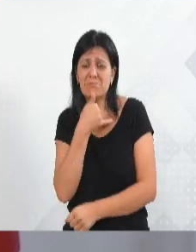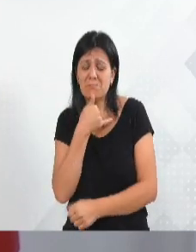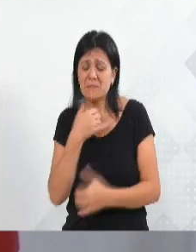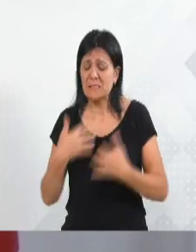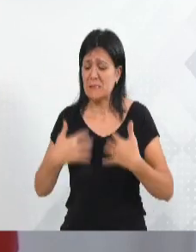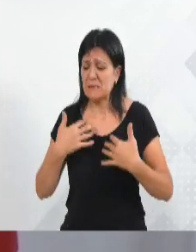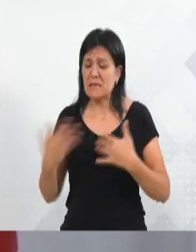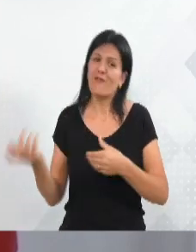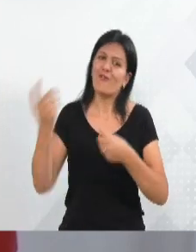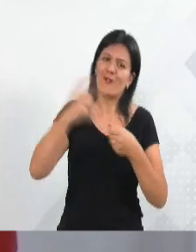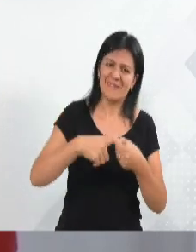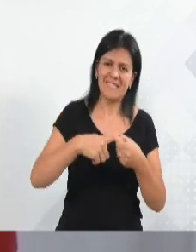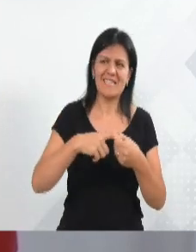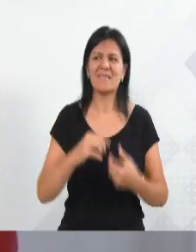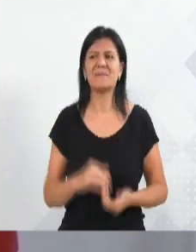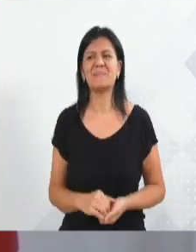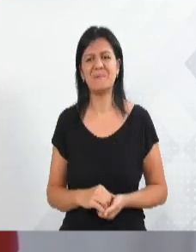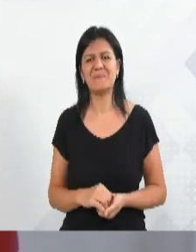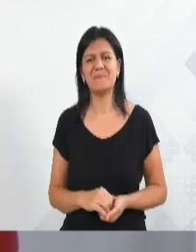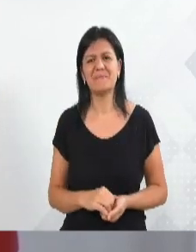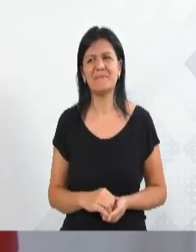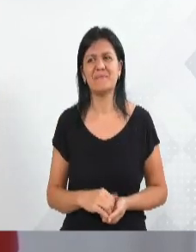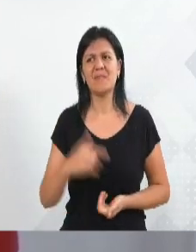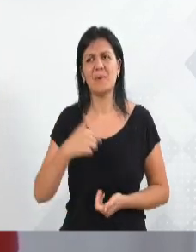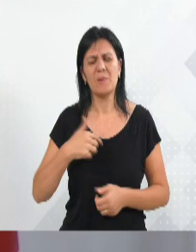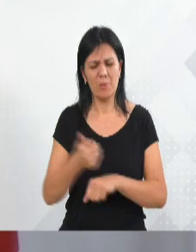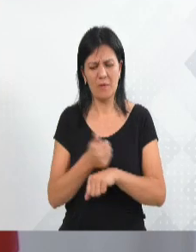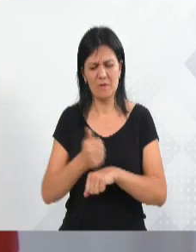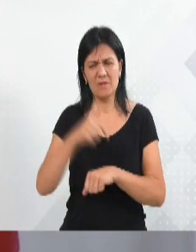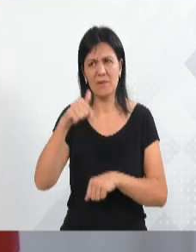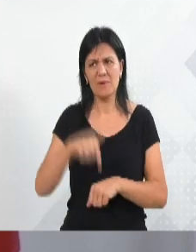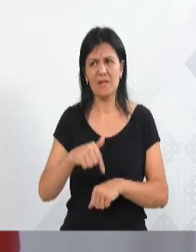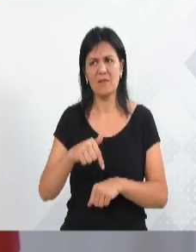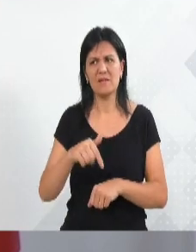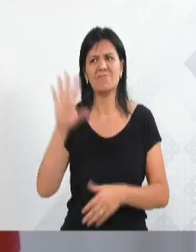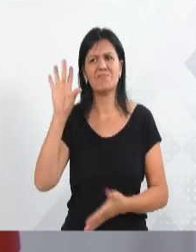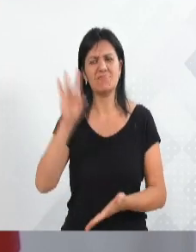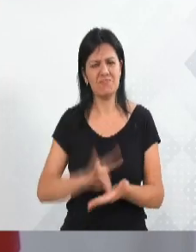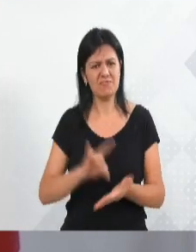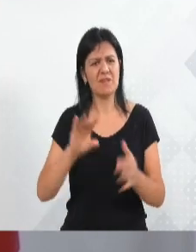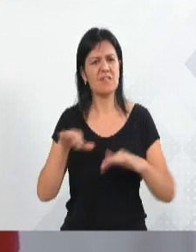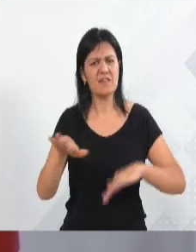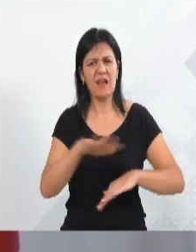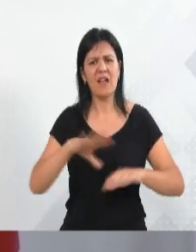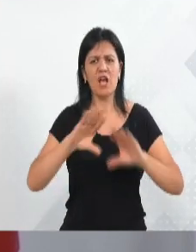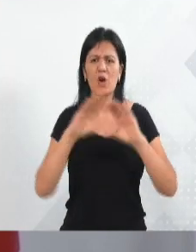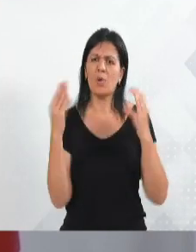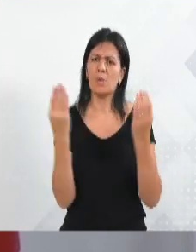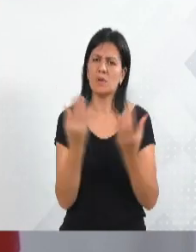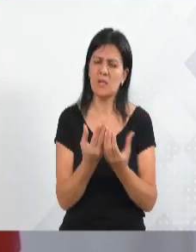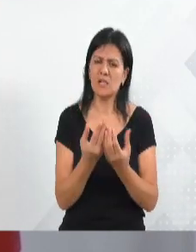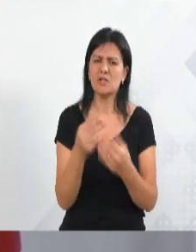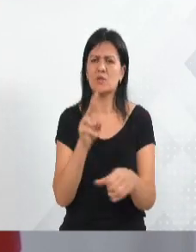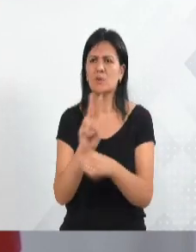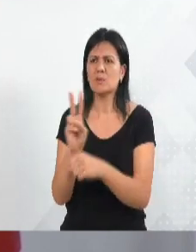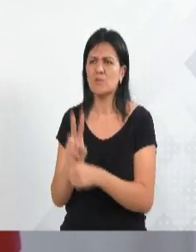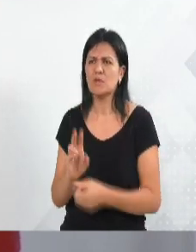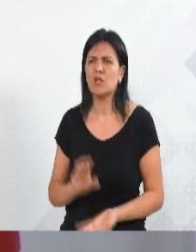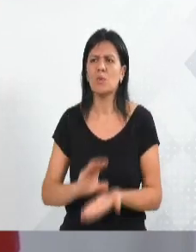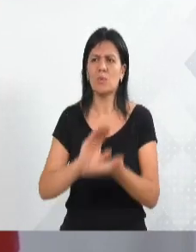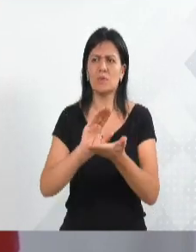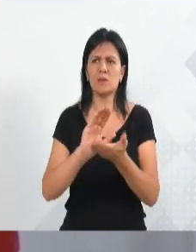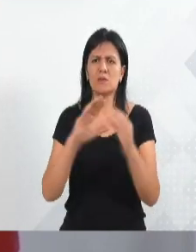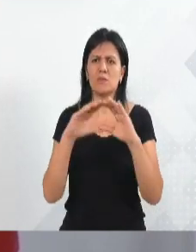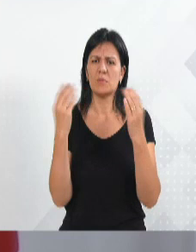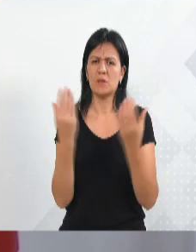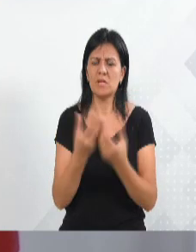voltar. E a minha carreira aqui foi uma carreira realmente comunitária, cuidei dos conselhos comunitários de segurança